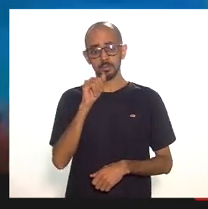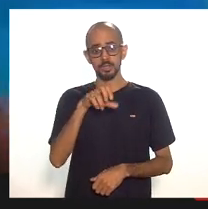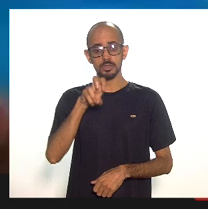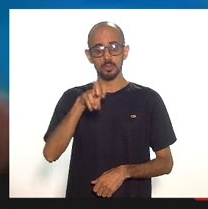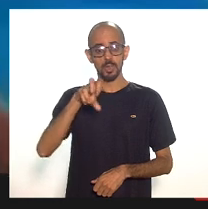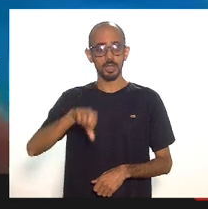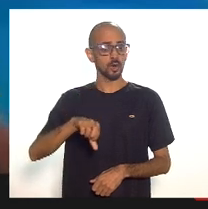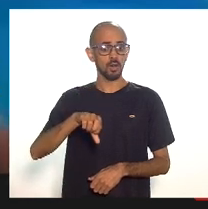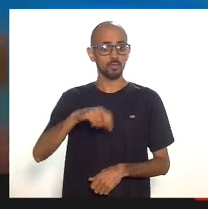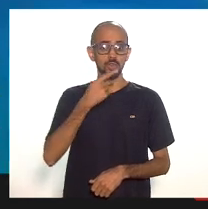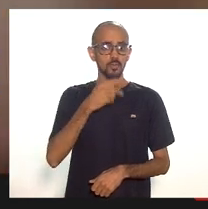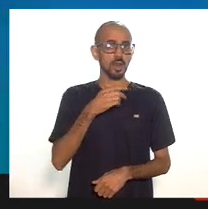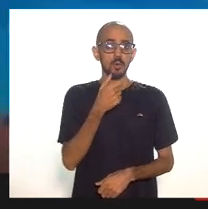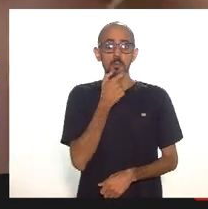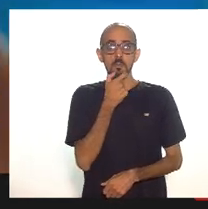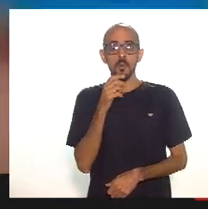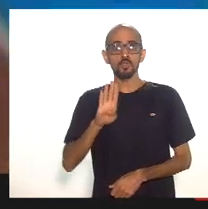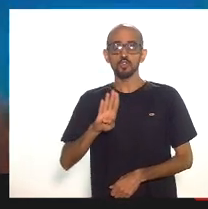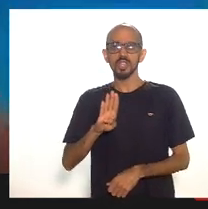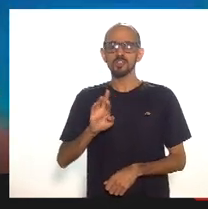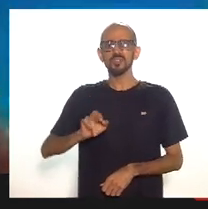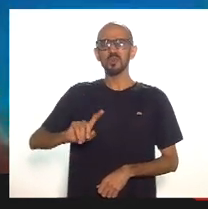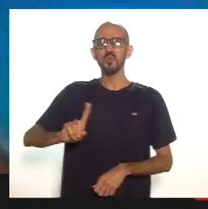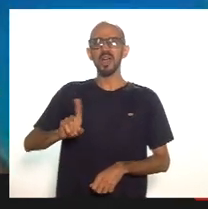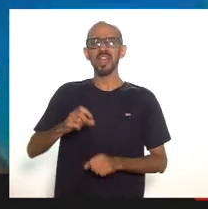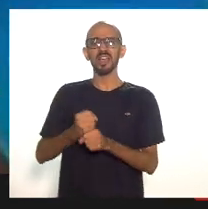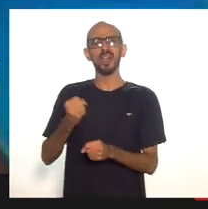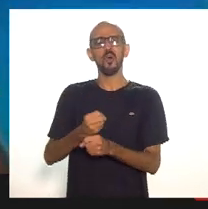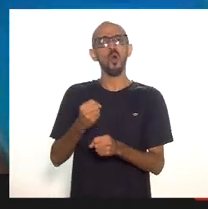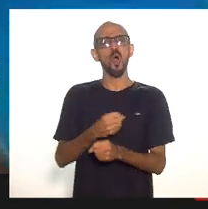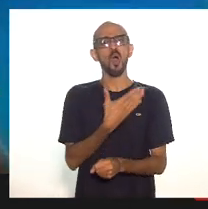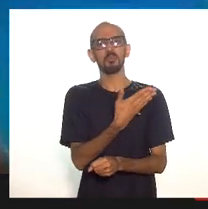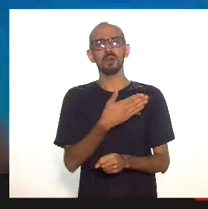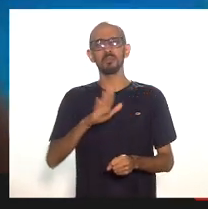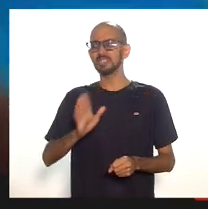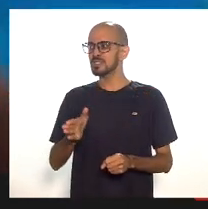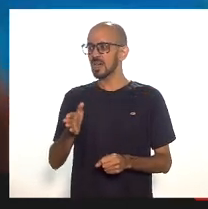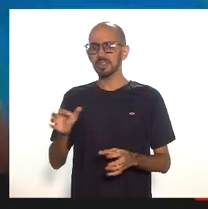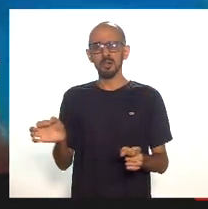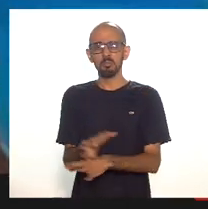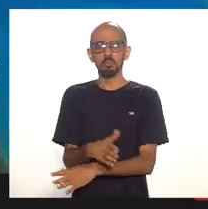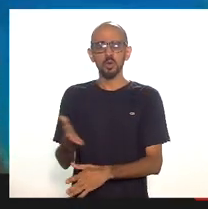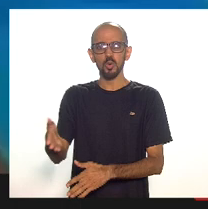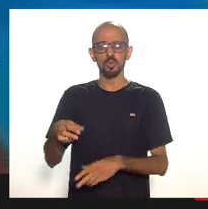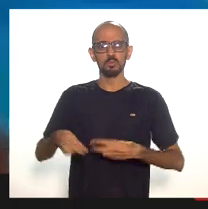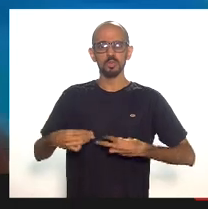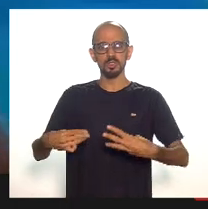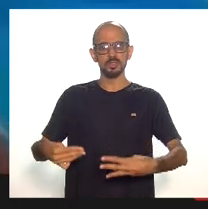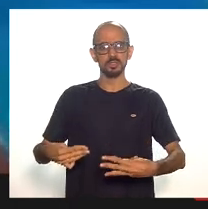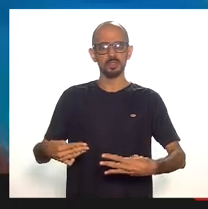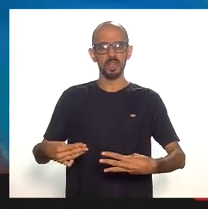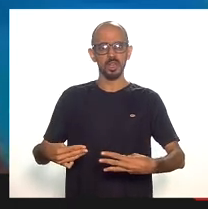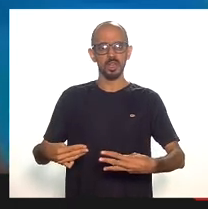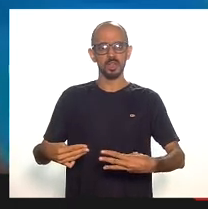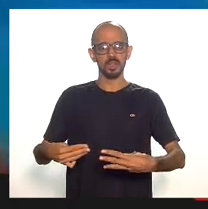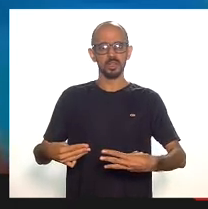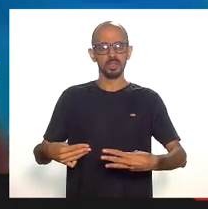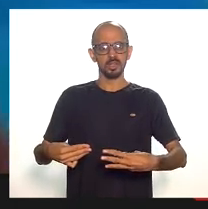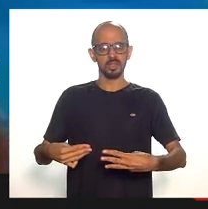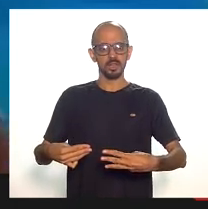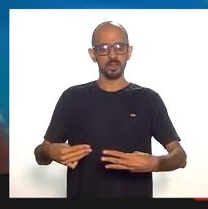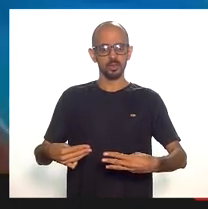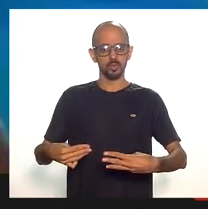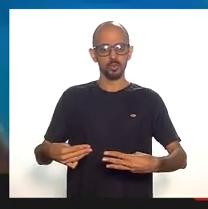estou falando nem de Bom Sucesso, que é um problema maior de obras, tudo bem, mas esses aqui não haveria possibilidade do Ministério do ministro